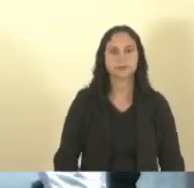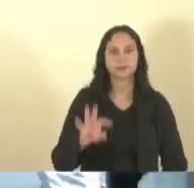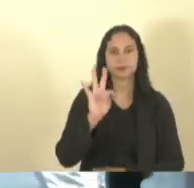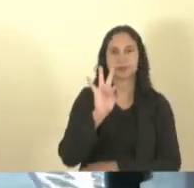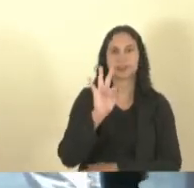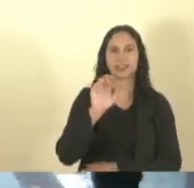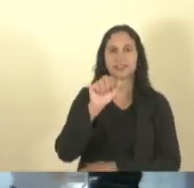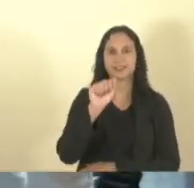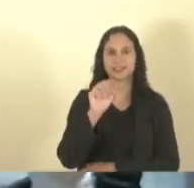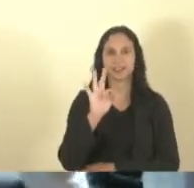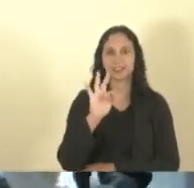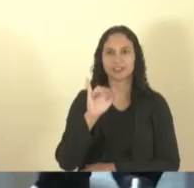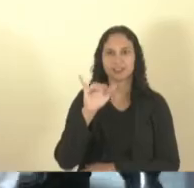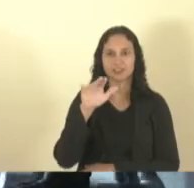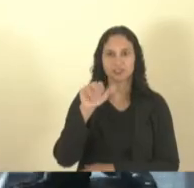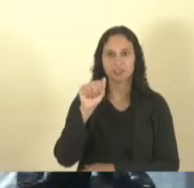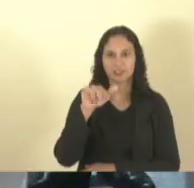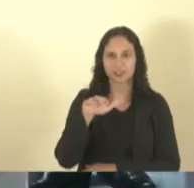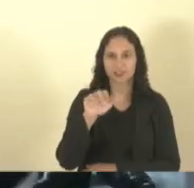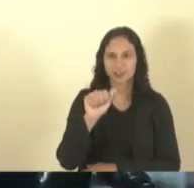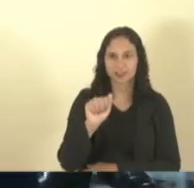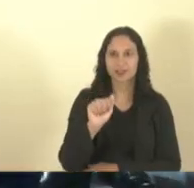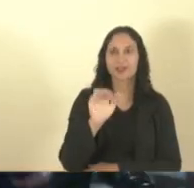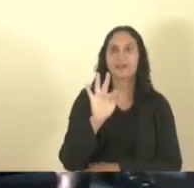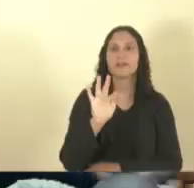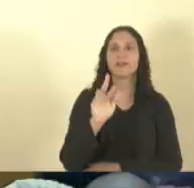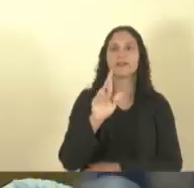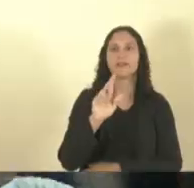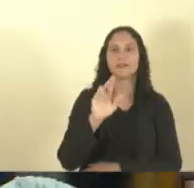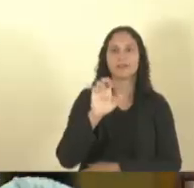Tatiana Freitas Espadeto.